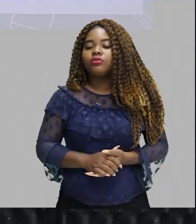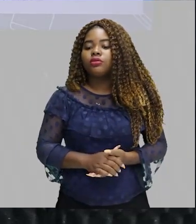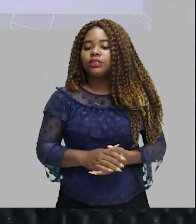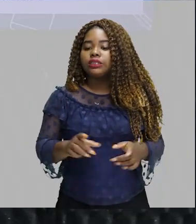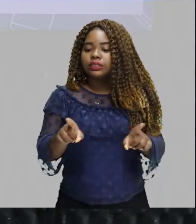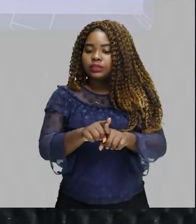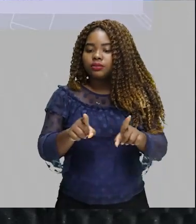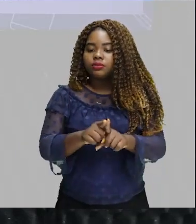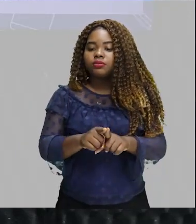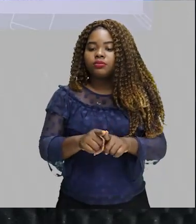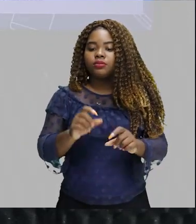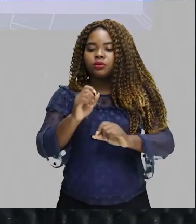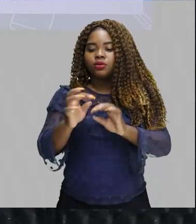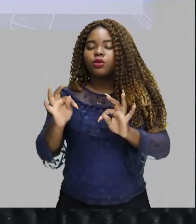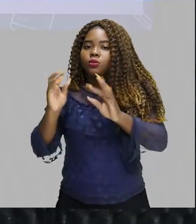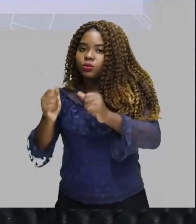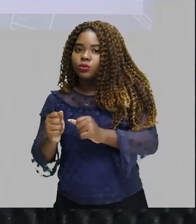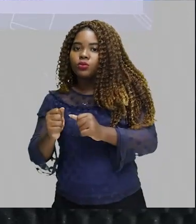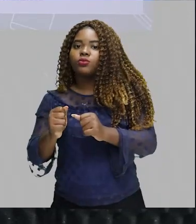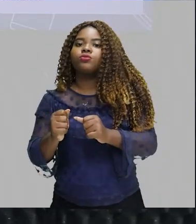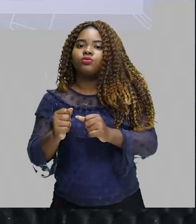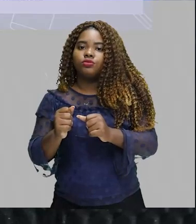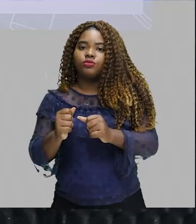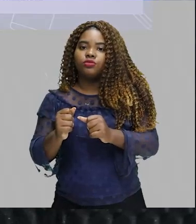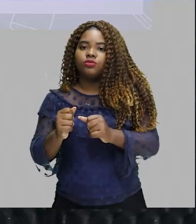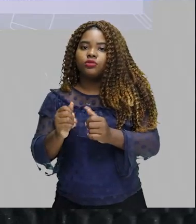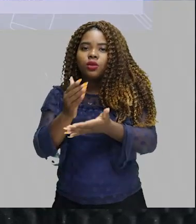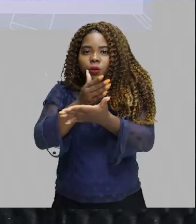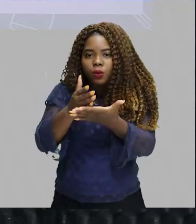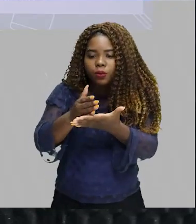cume, o topo, tá? Que é de 60 anos para